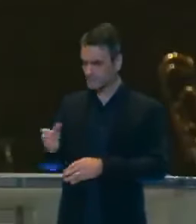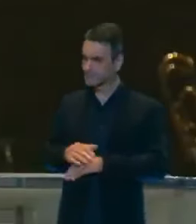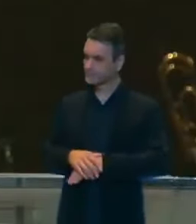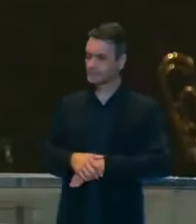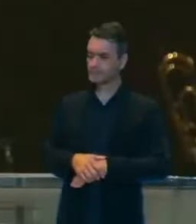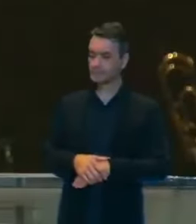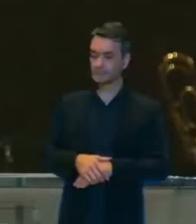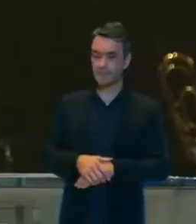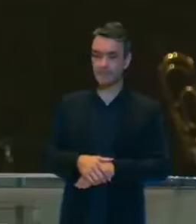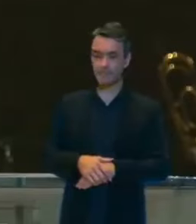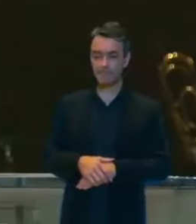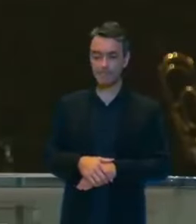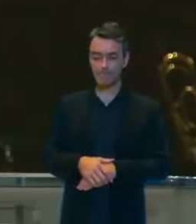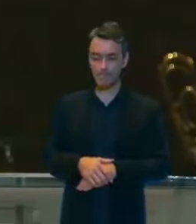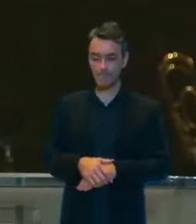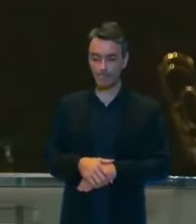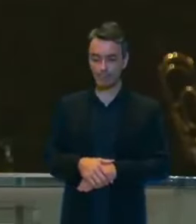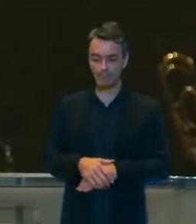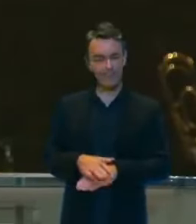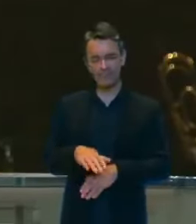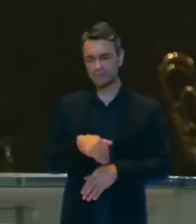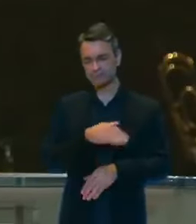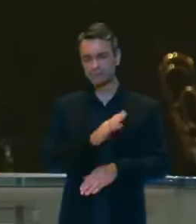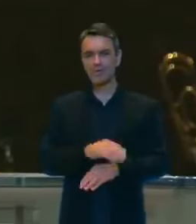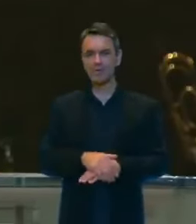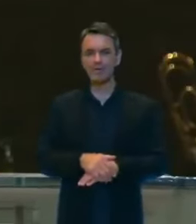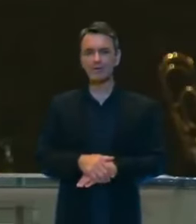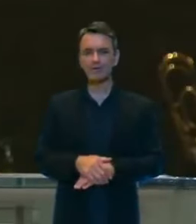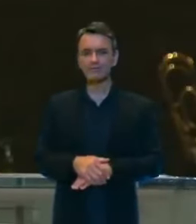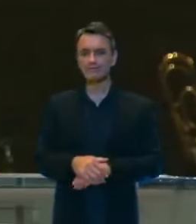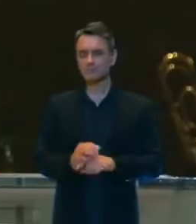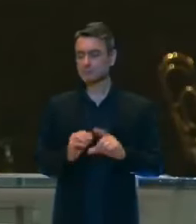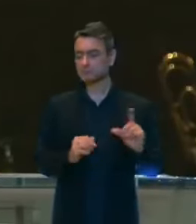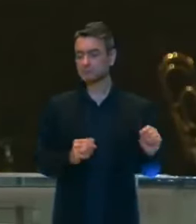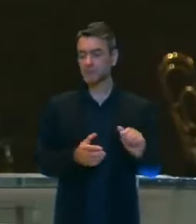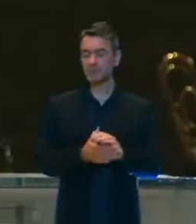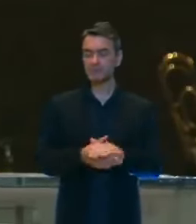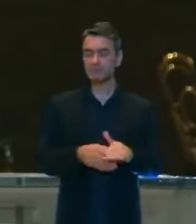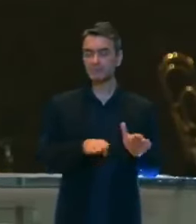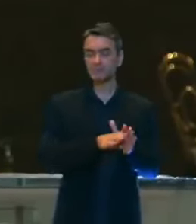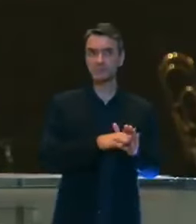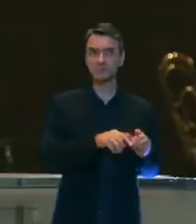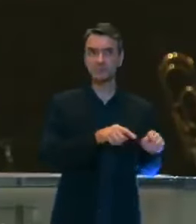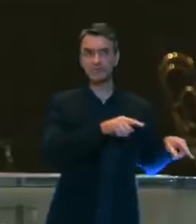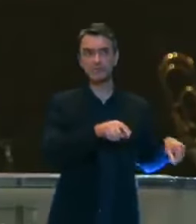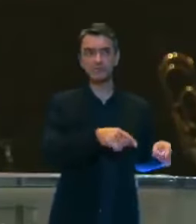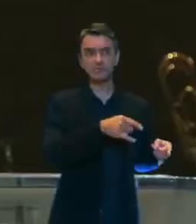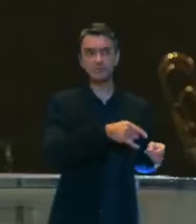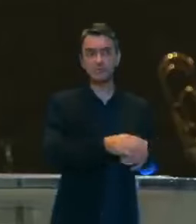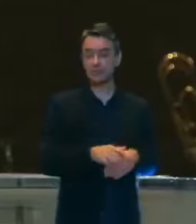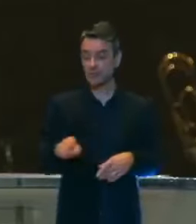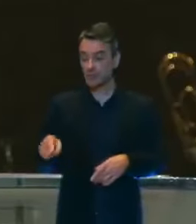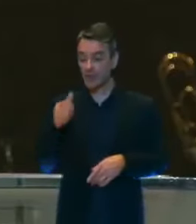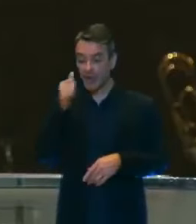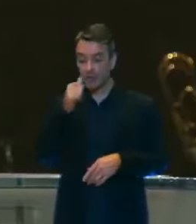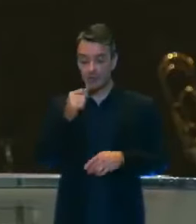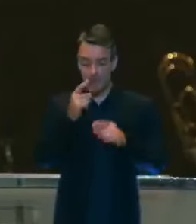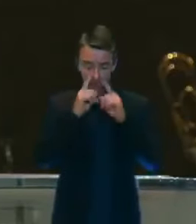Aí eu fui fazer as coisas. Daqui a pouco eu chego no quarto, ela estava ali chorando. Falei, o que aconteceu?